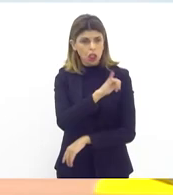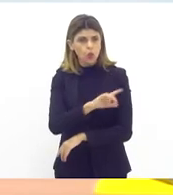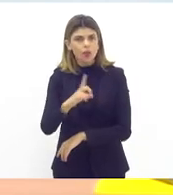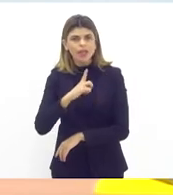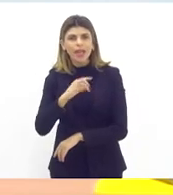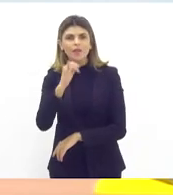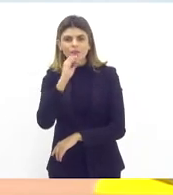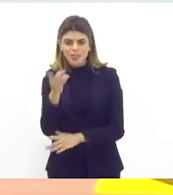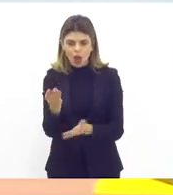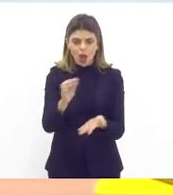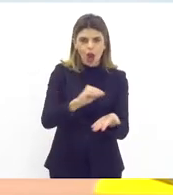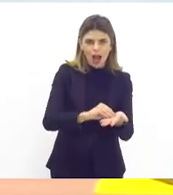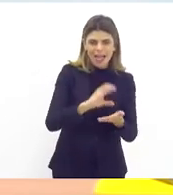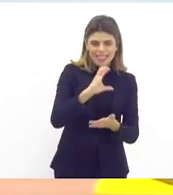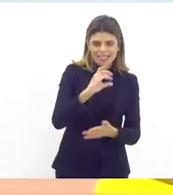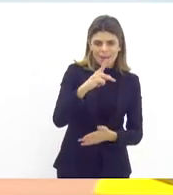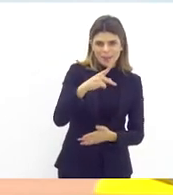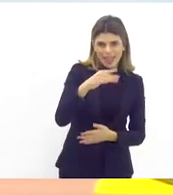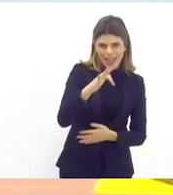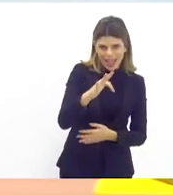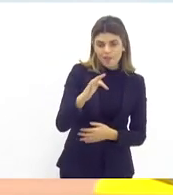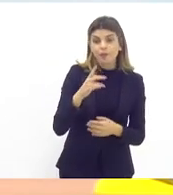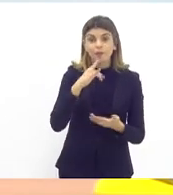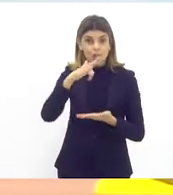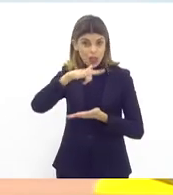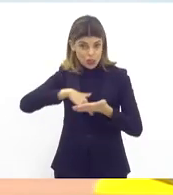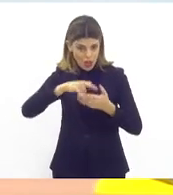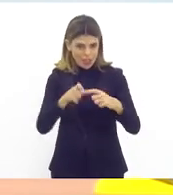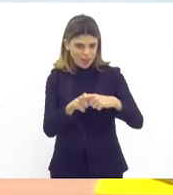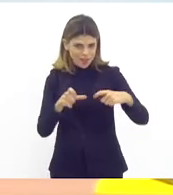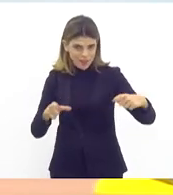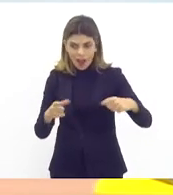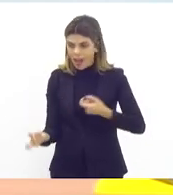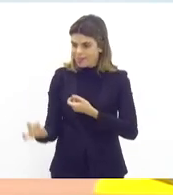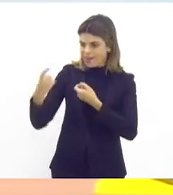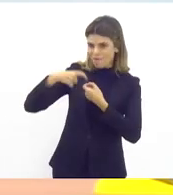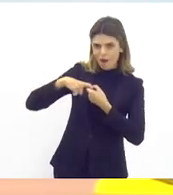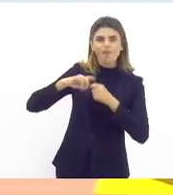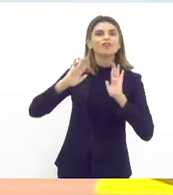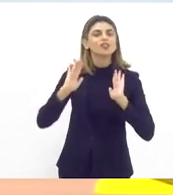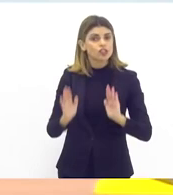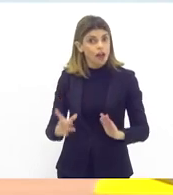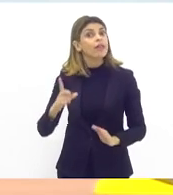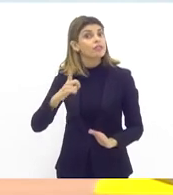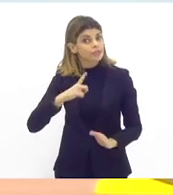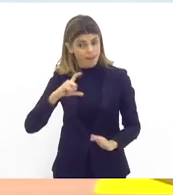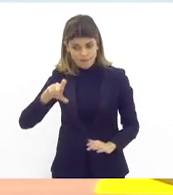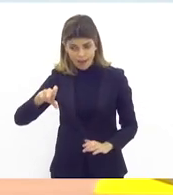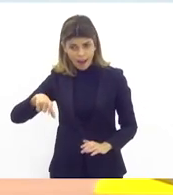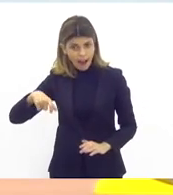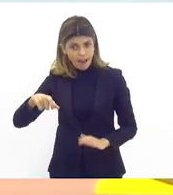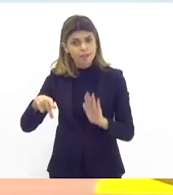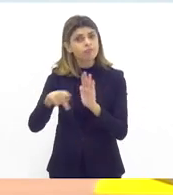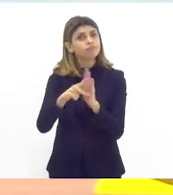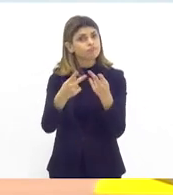seu CPF, nota fiscal que devolve, já existe isso, já temos o cartão dos programas